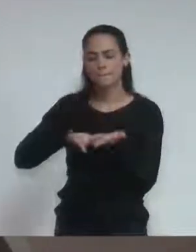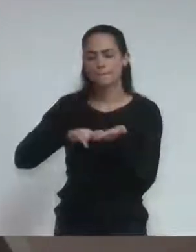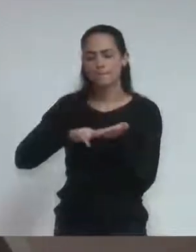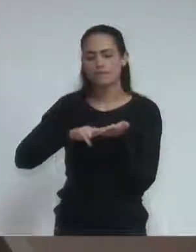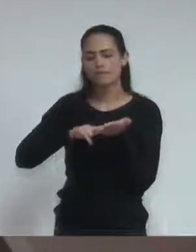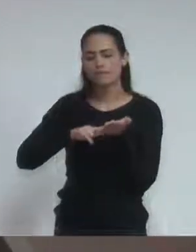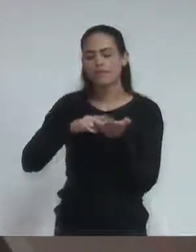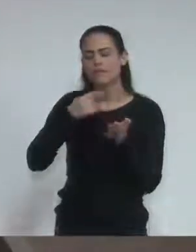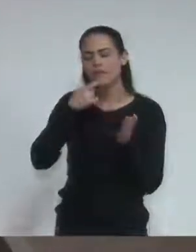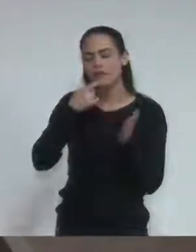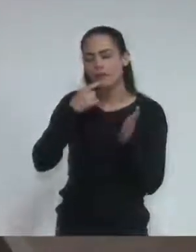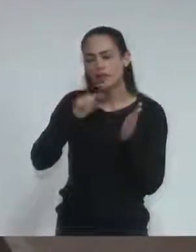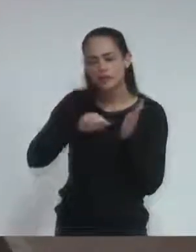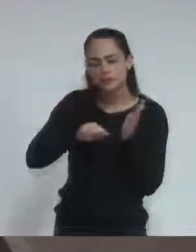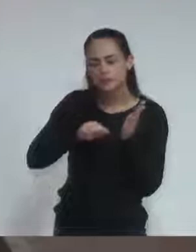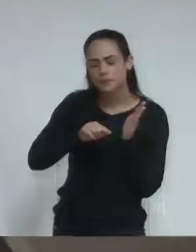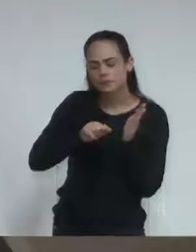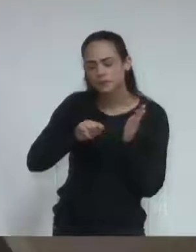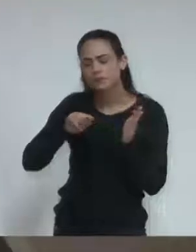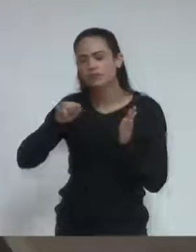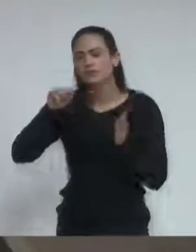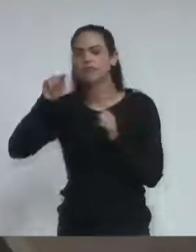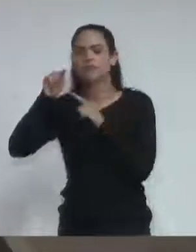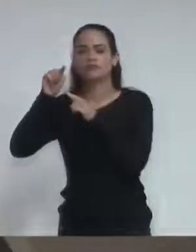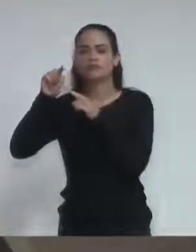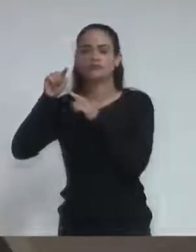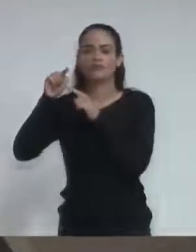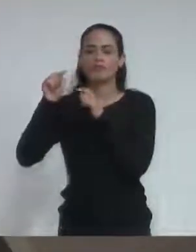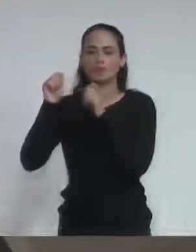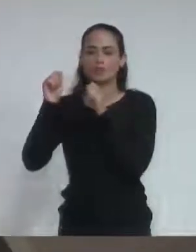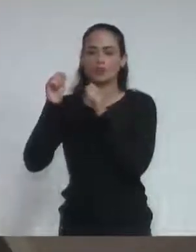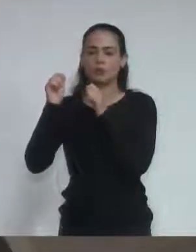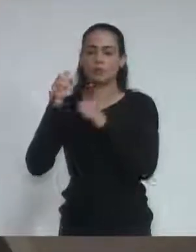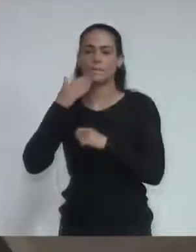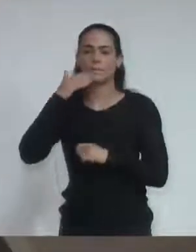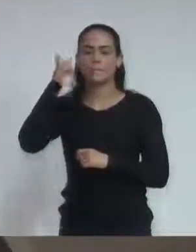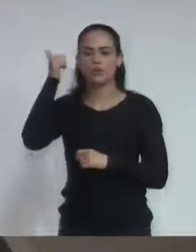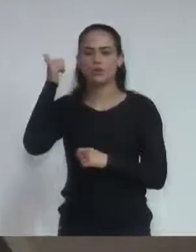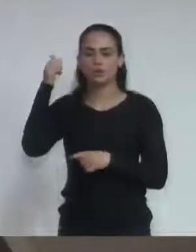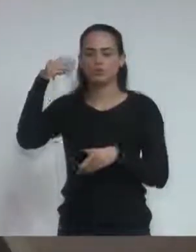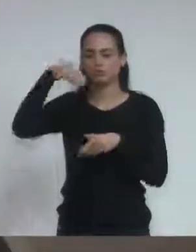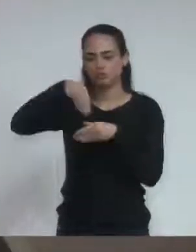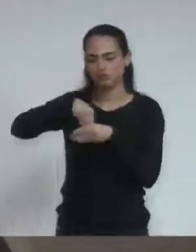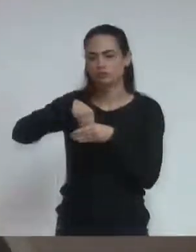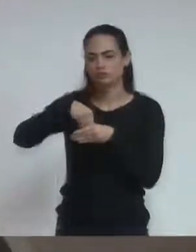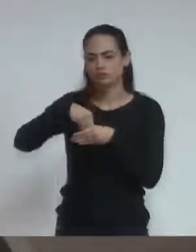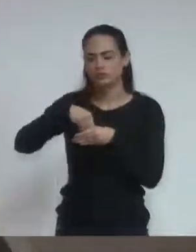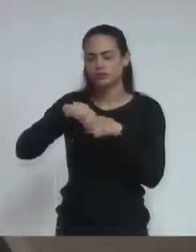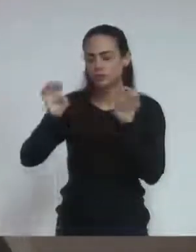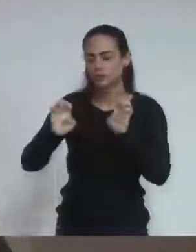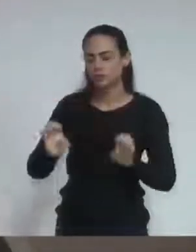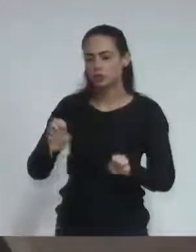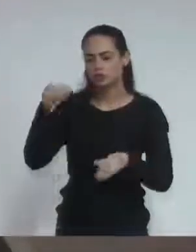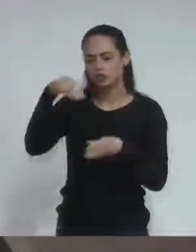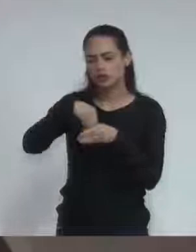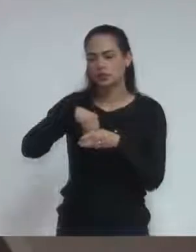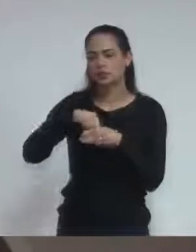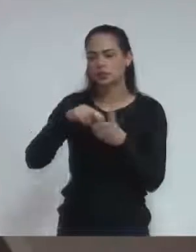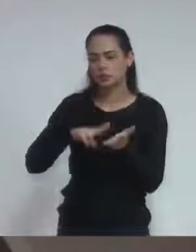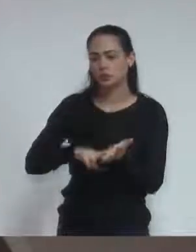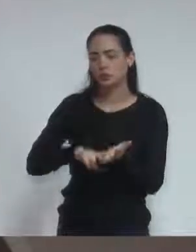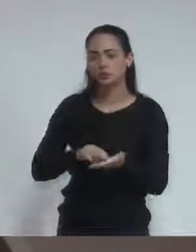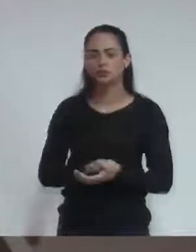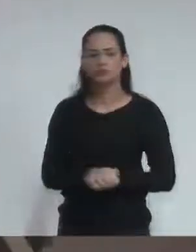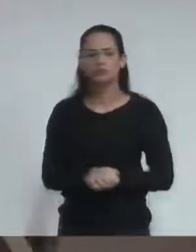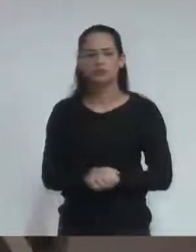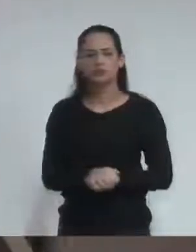600 milhões, já é algo muito, muito importante, sobretudo na realidade que a gente vive